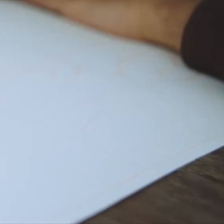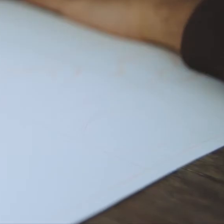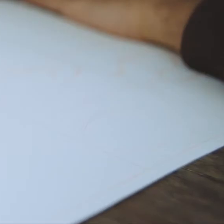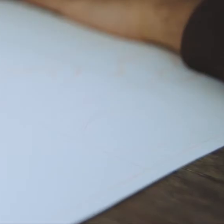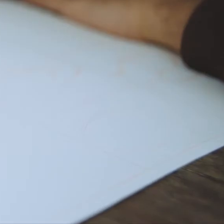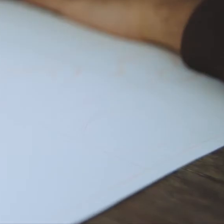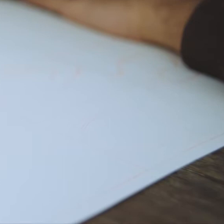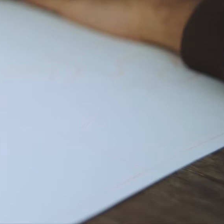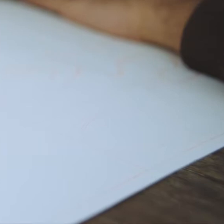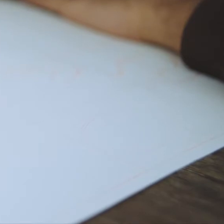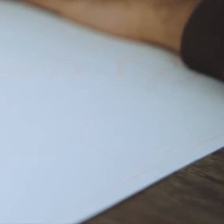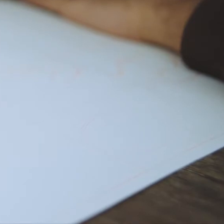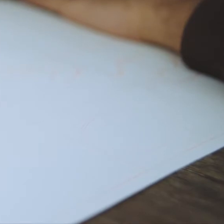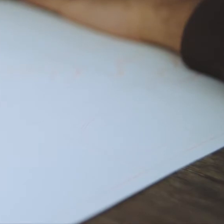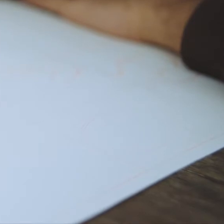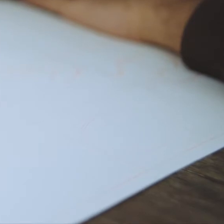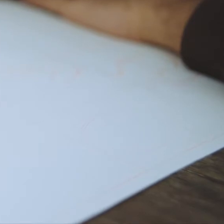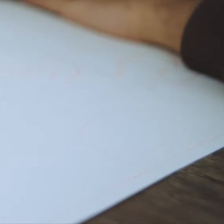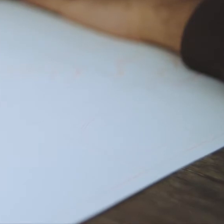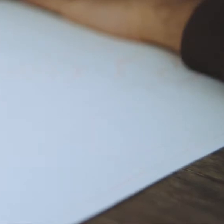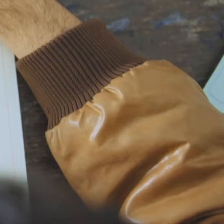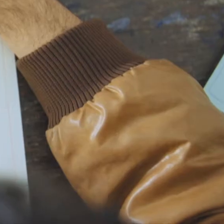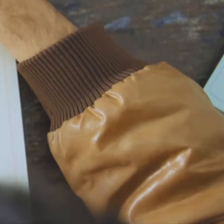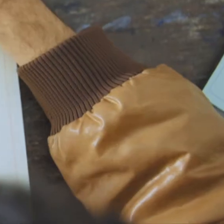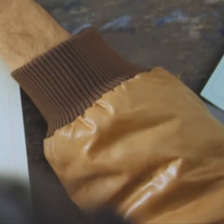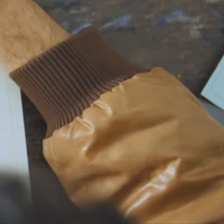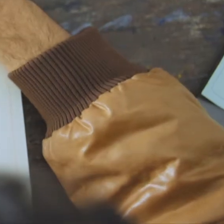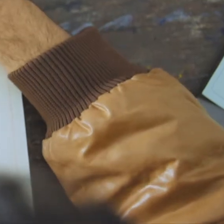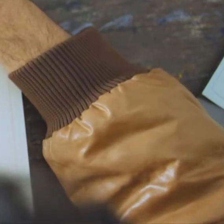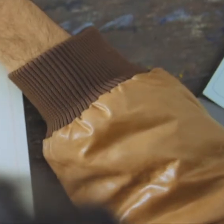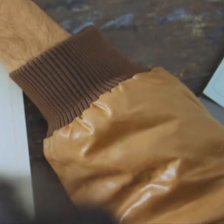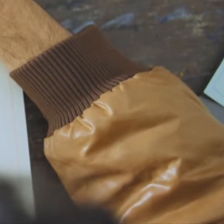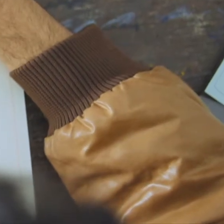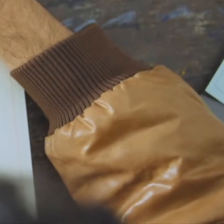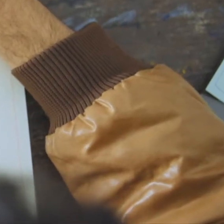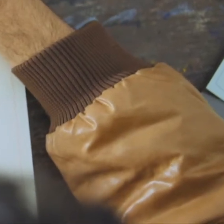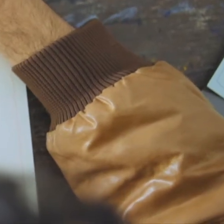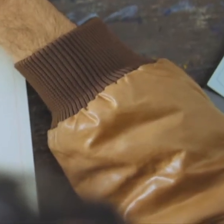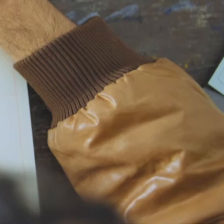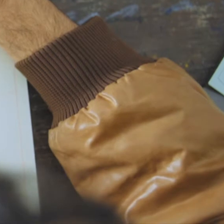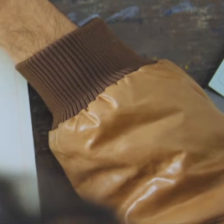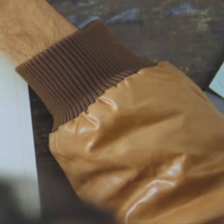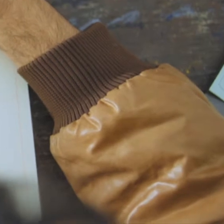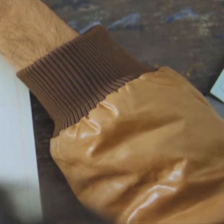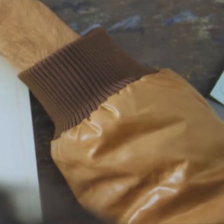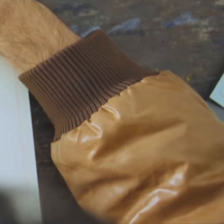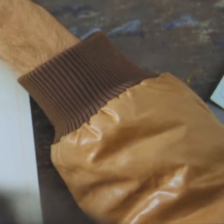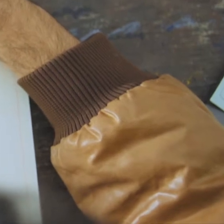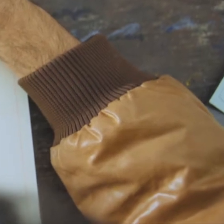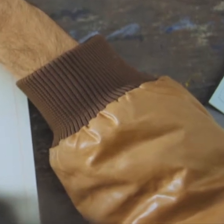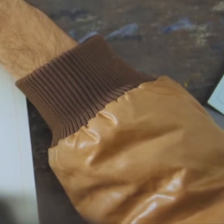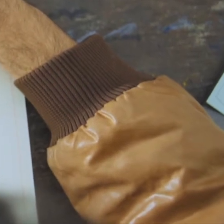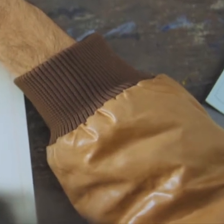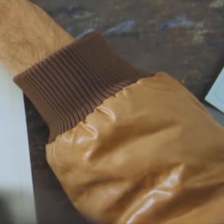ideal. Apesar de eu achar que tem gente que produz coisas digitais legais e que não tem por que fazer impresso também. É uma outra forma, né? Uma outra linguagem que também